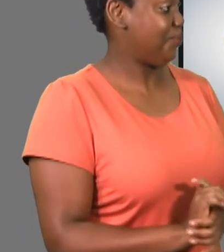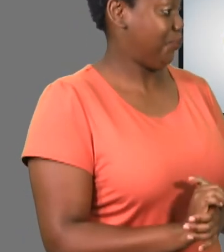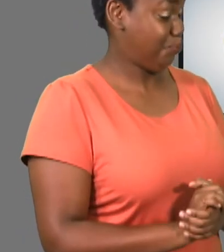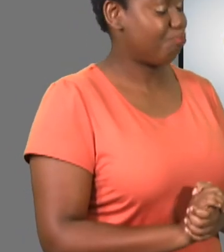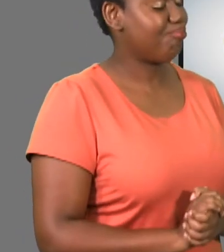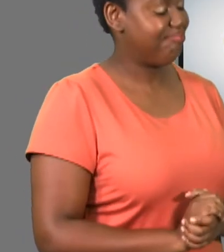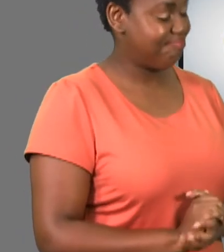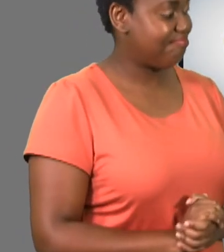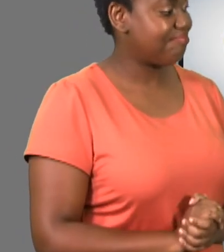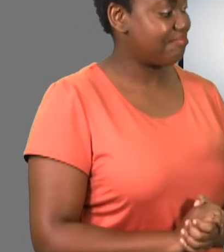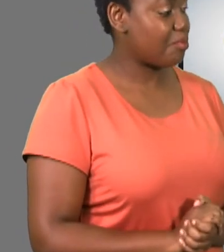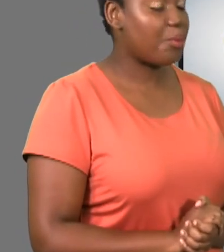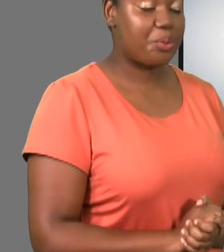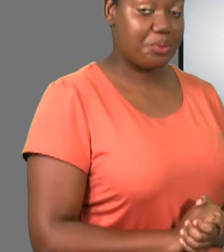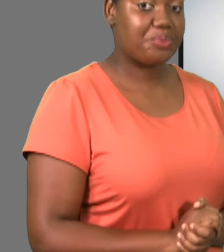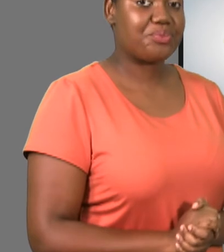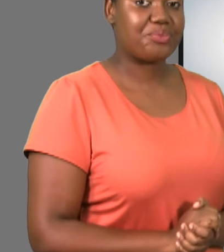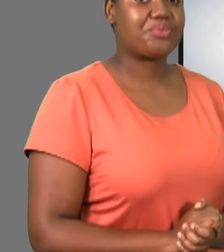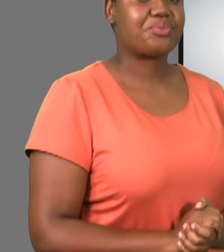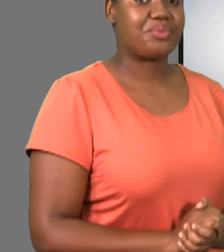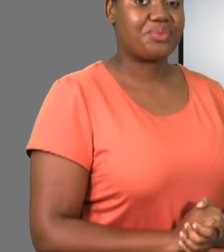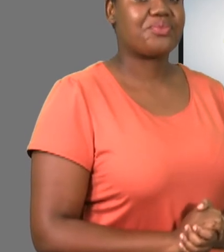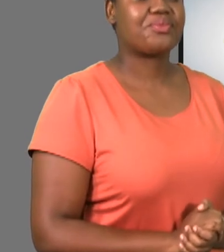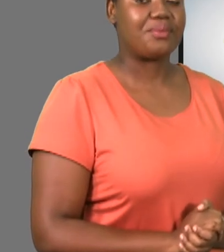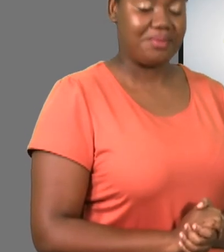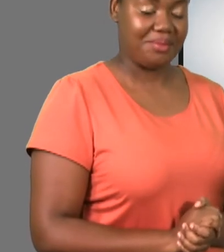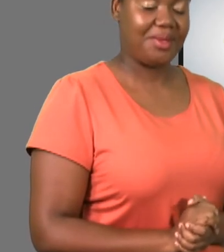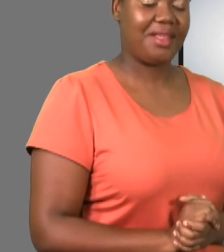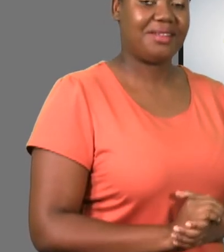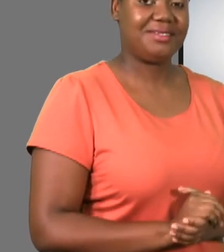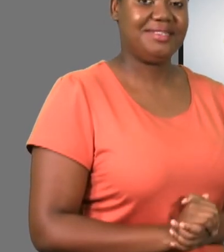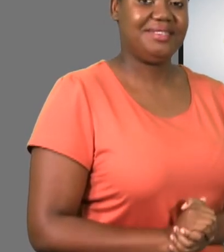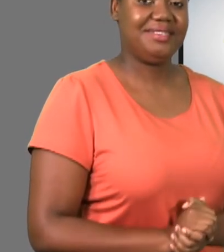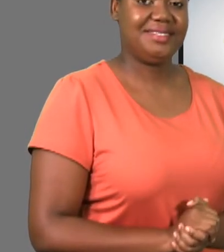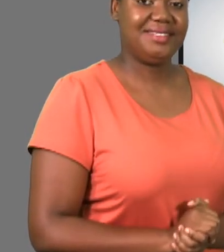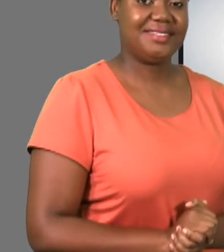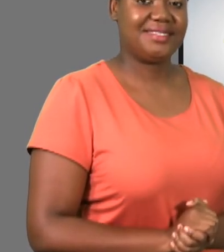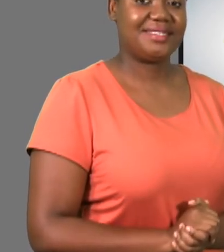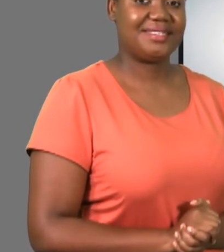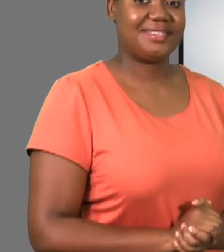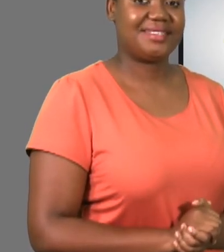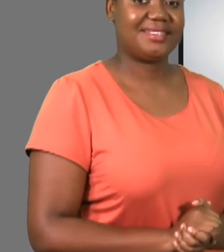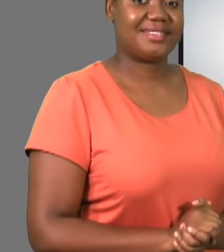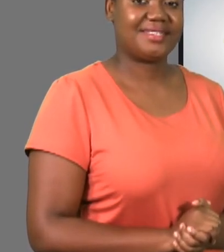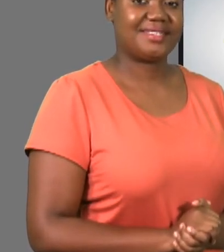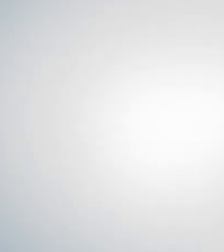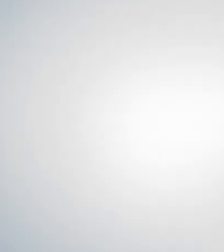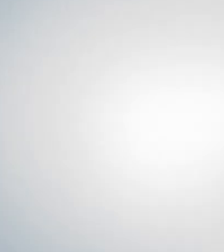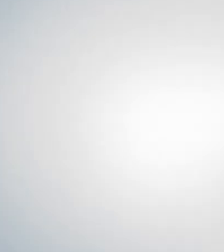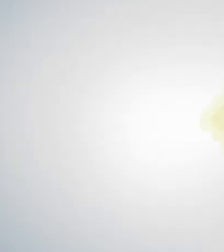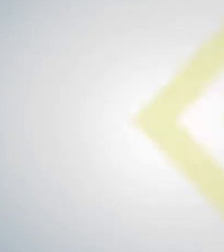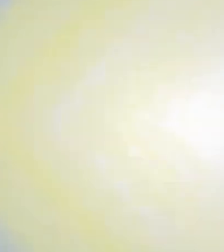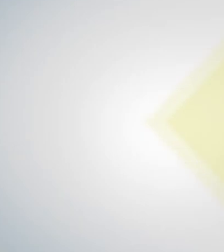programa está muito focado em assuntos relacionados aos direitos das pessoas com deficiência.